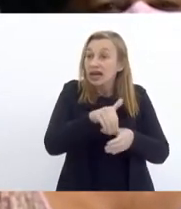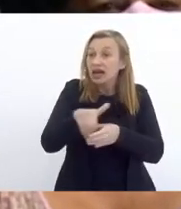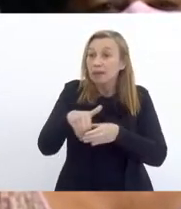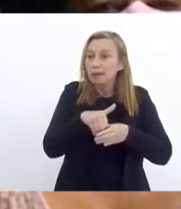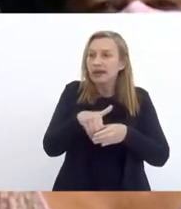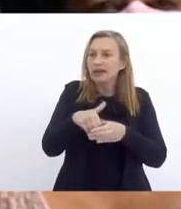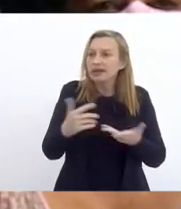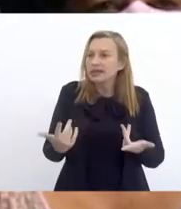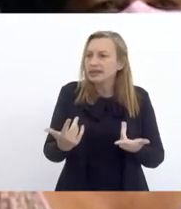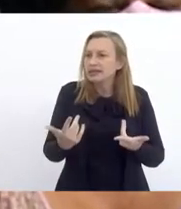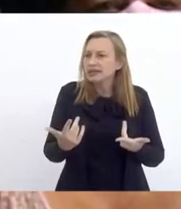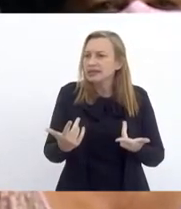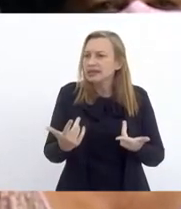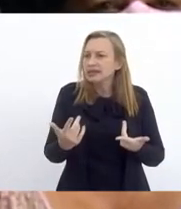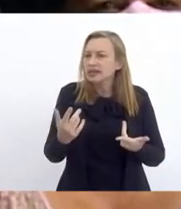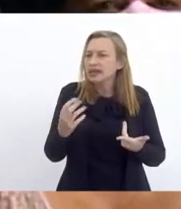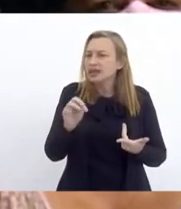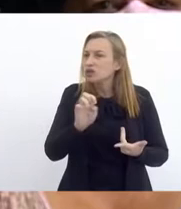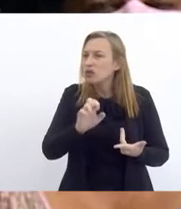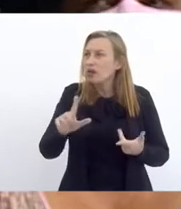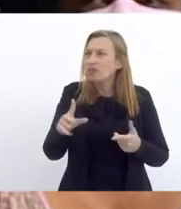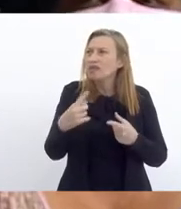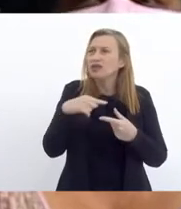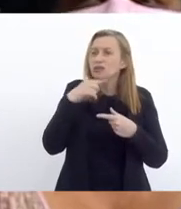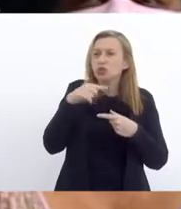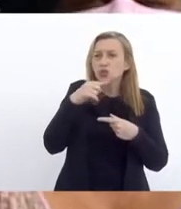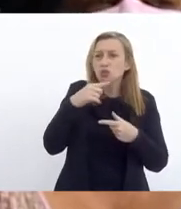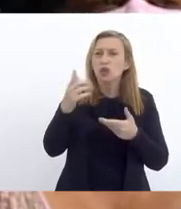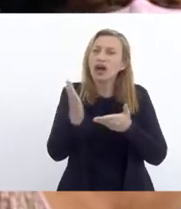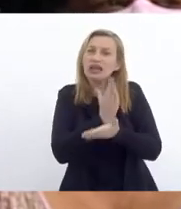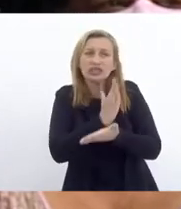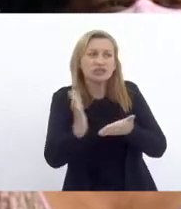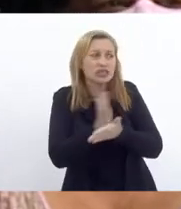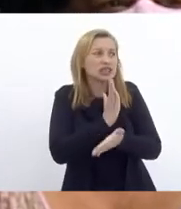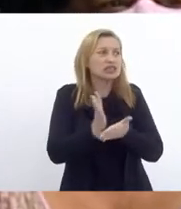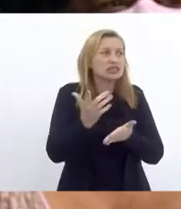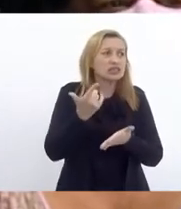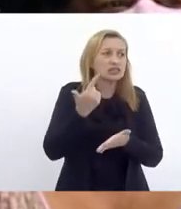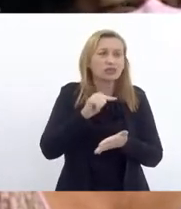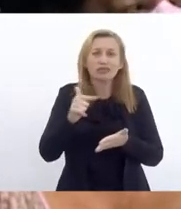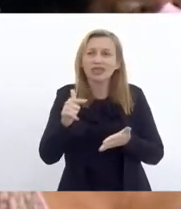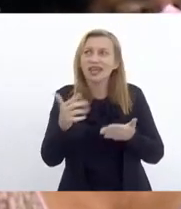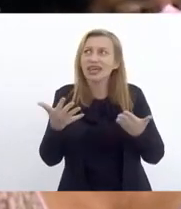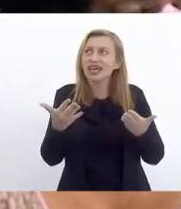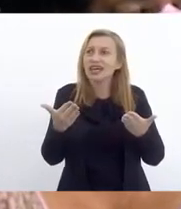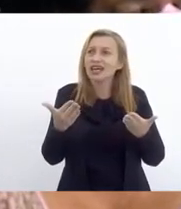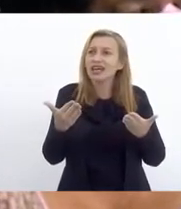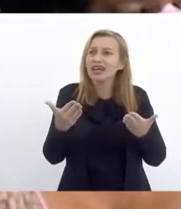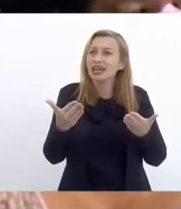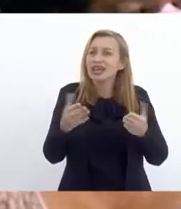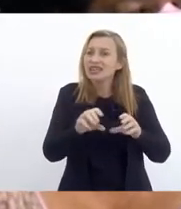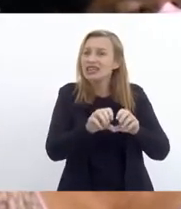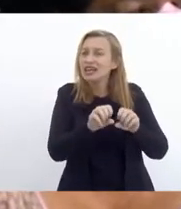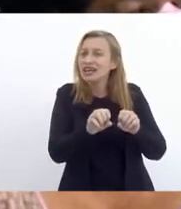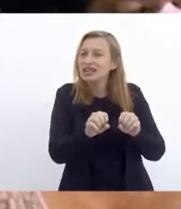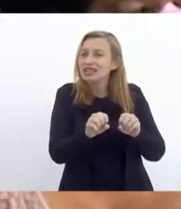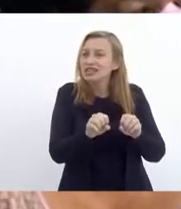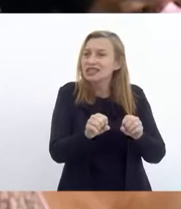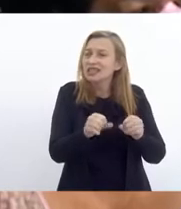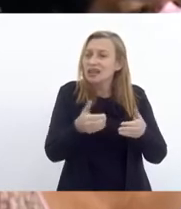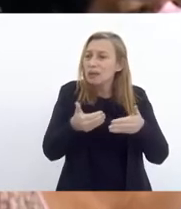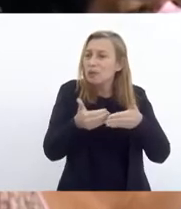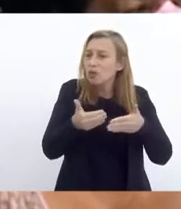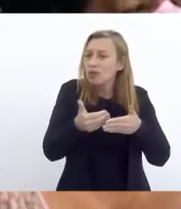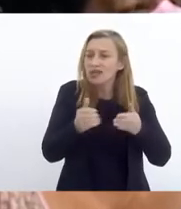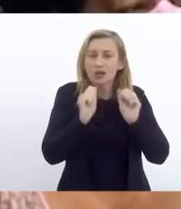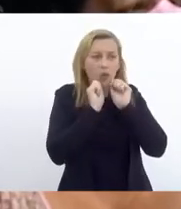fica meio em dúvida, porque muitas vezes a gente não tem essa sistemática dessa aproximação